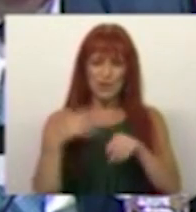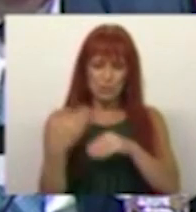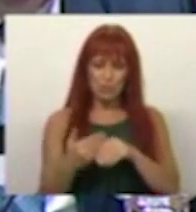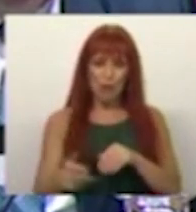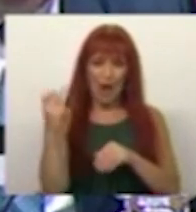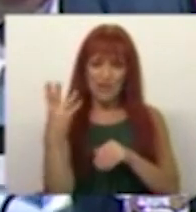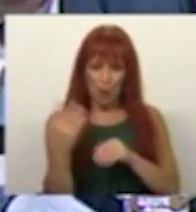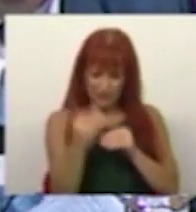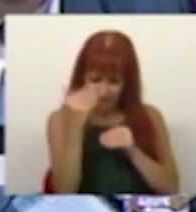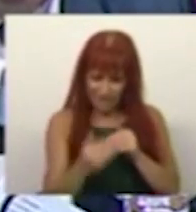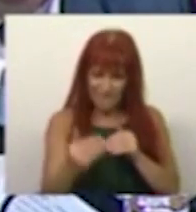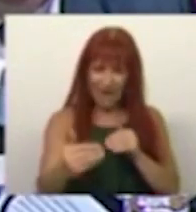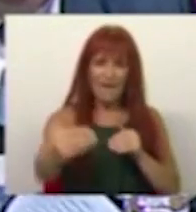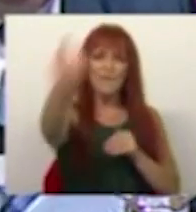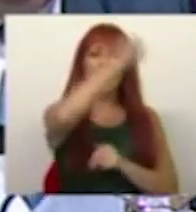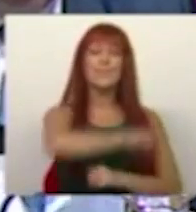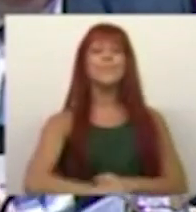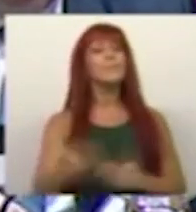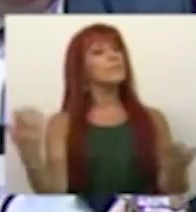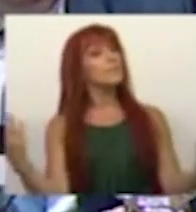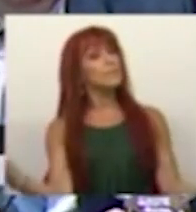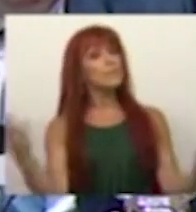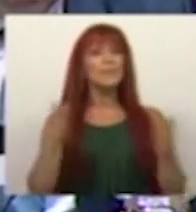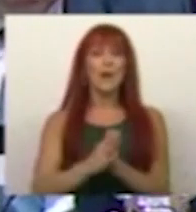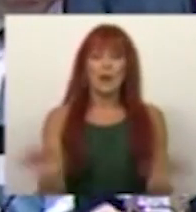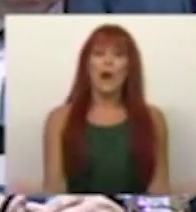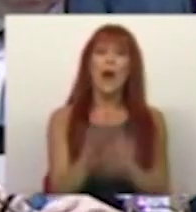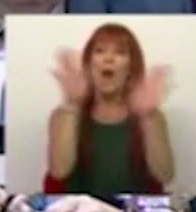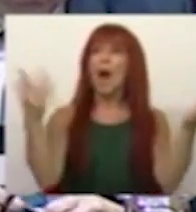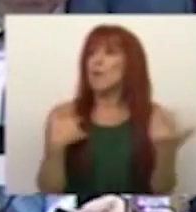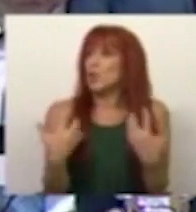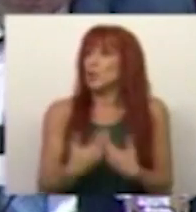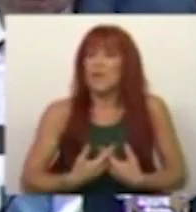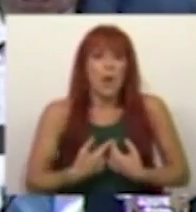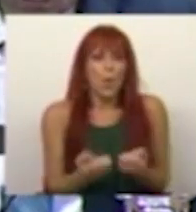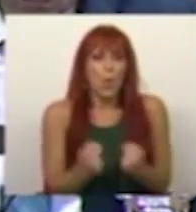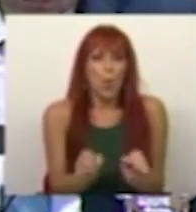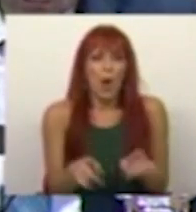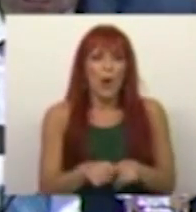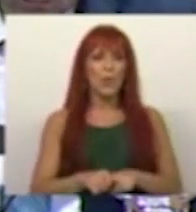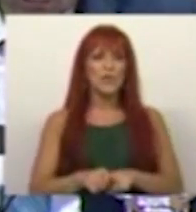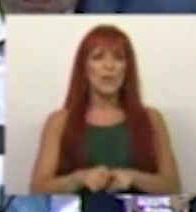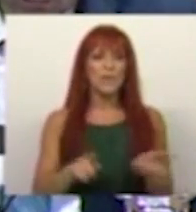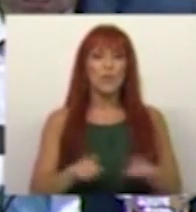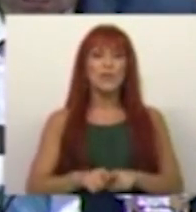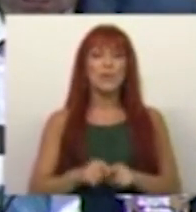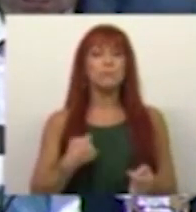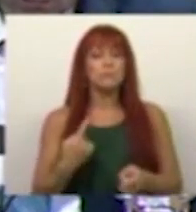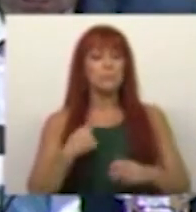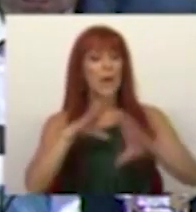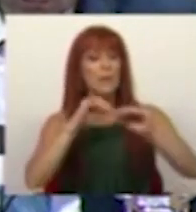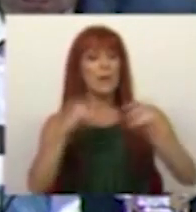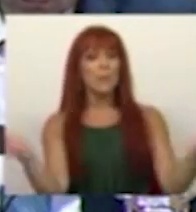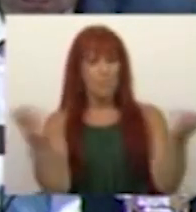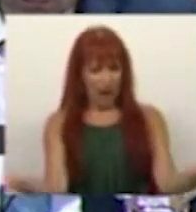longo dos próximos 4 anos. E para isso, obviamente não tenho dúvidas que o dever de promover o diálogo